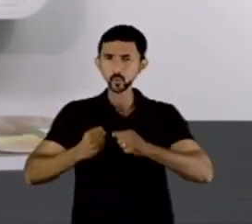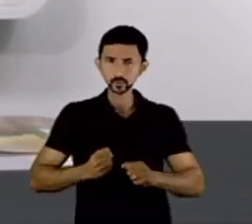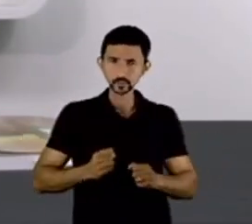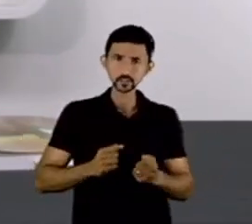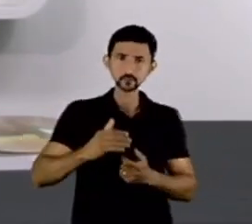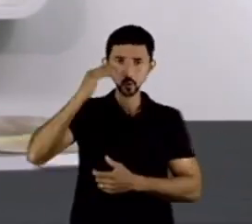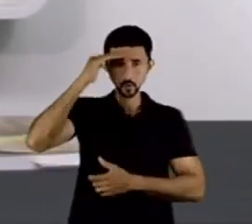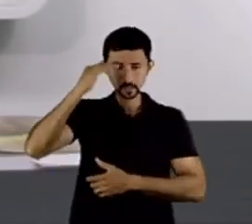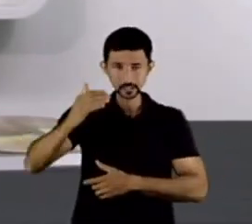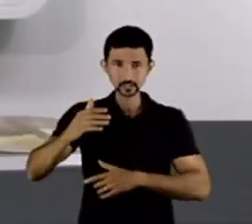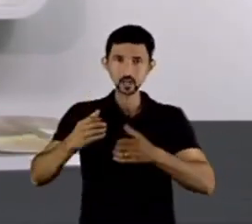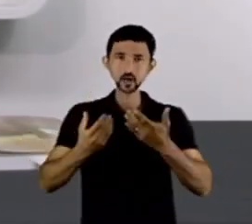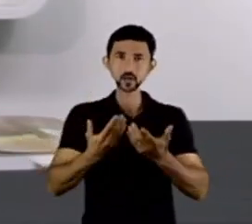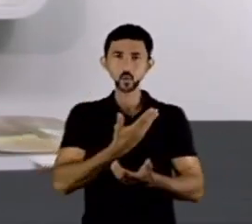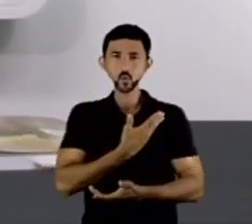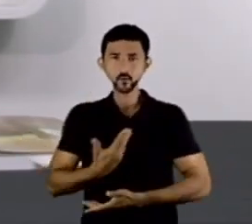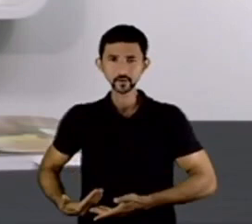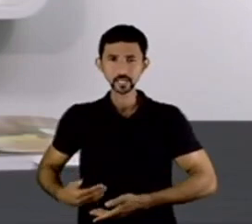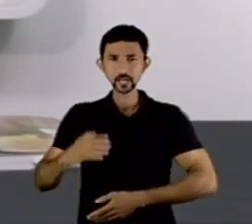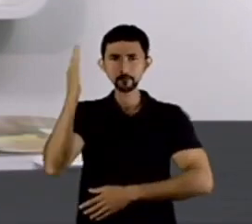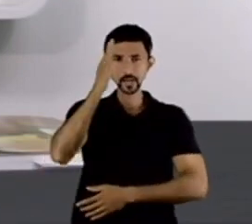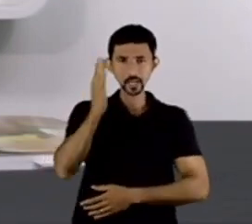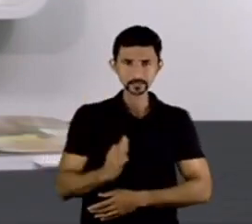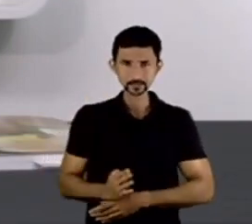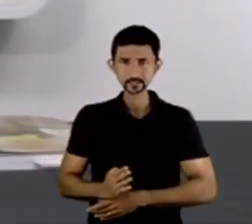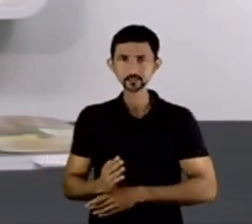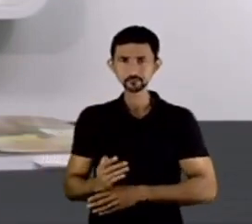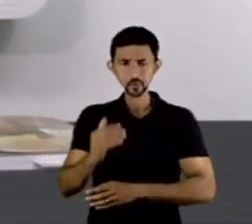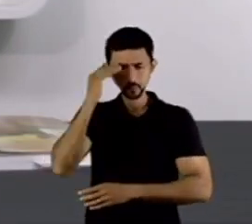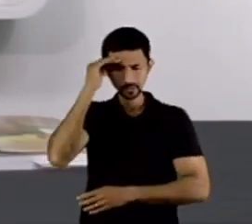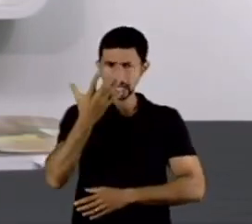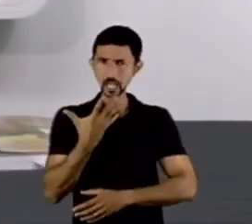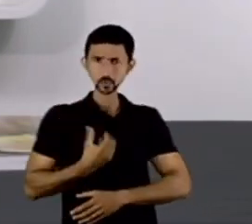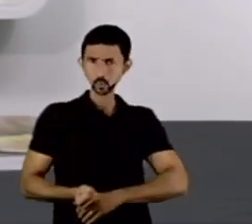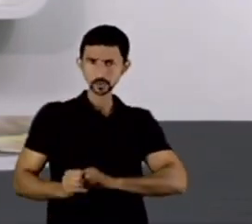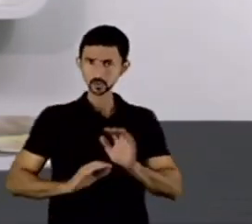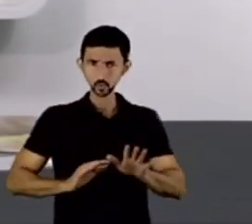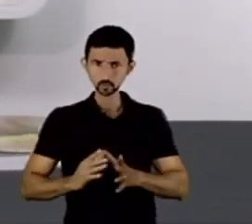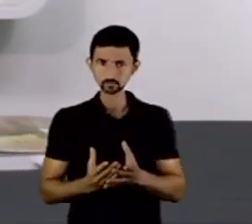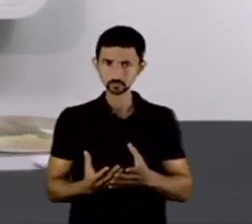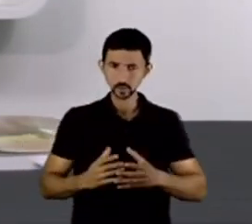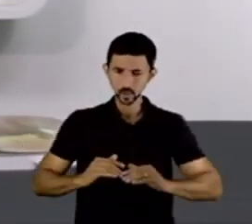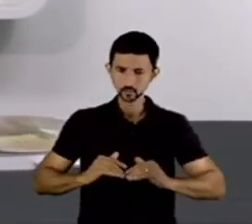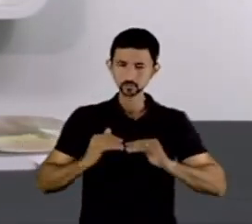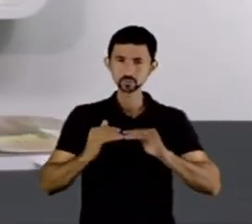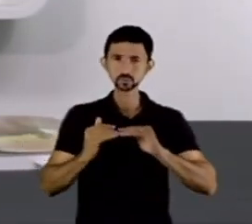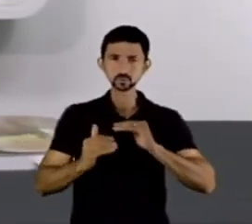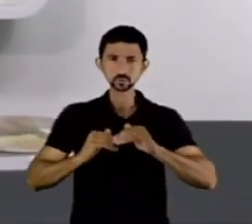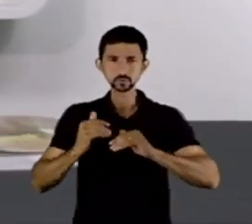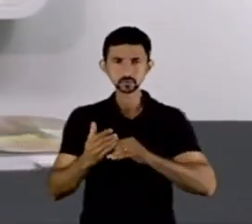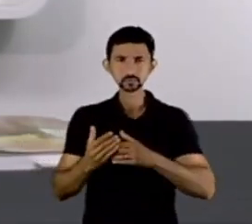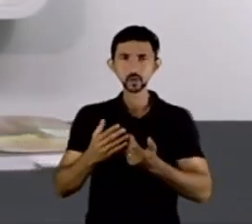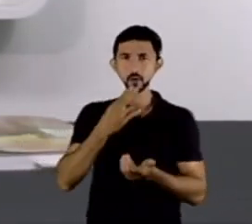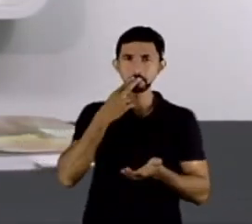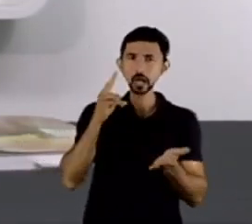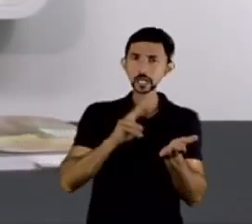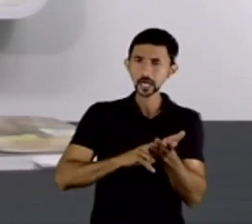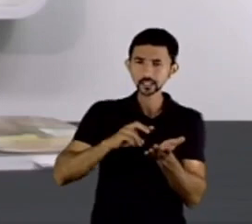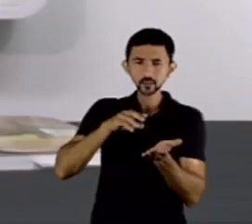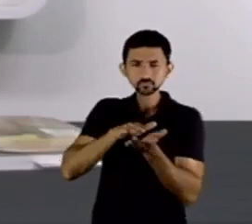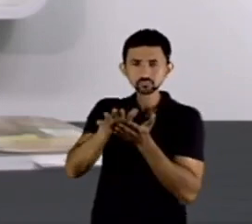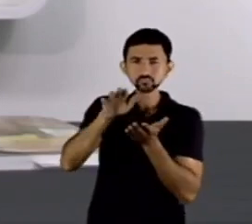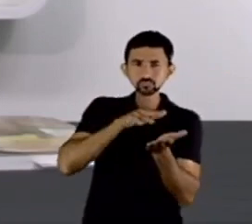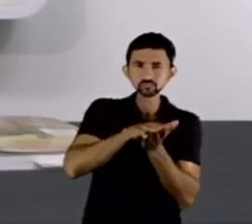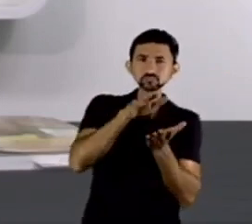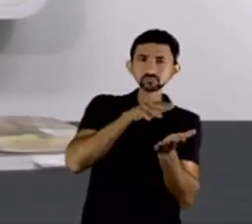os militares governar o Brasil e os militares ficaram ressentidos e isso aumentou com essas cartas que